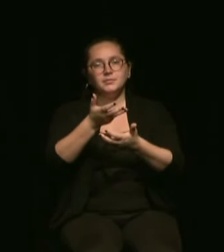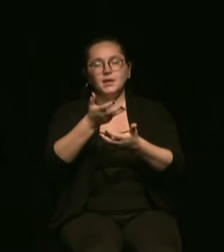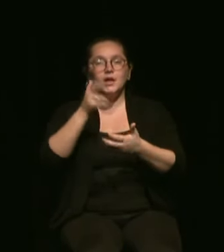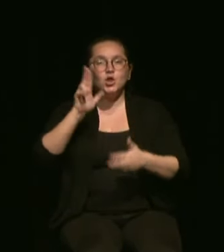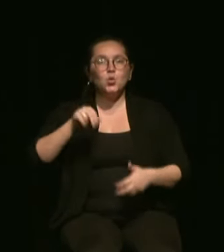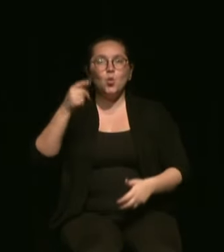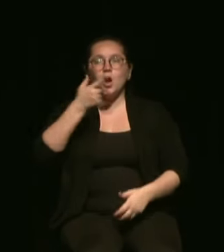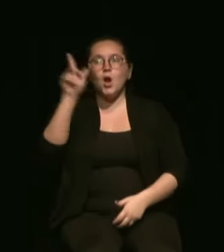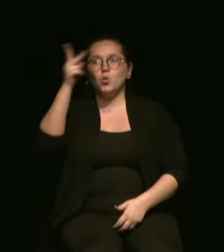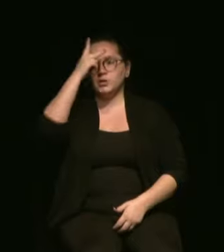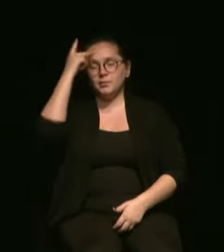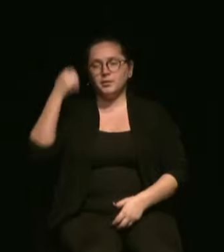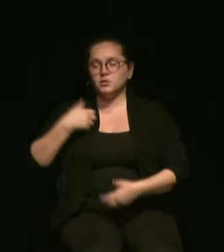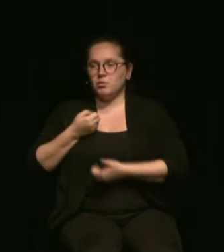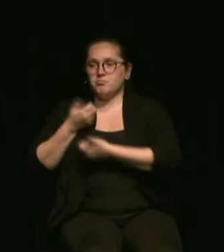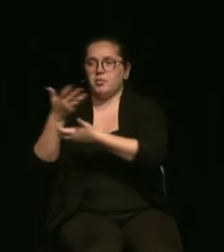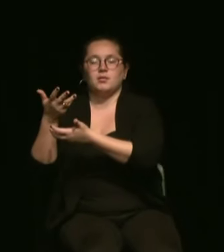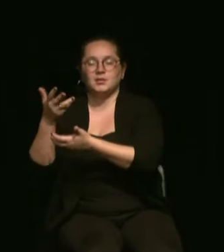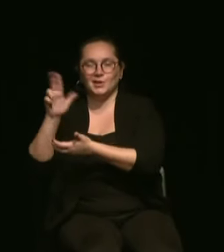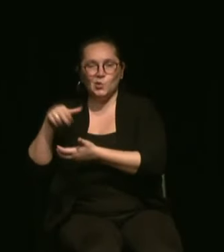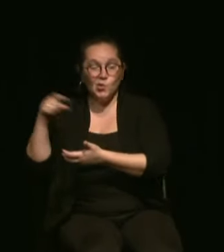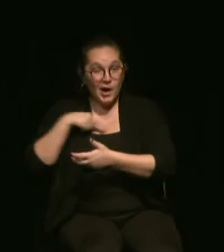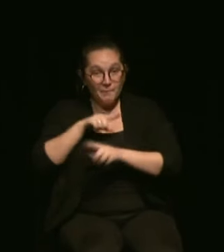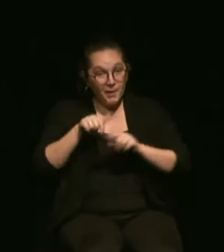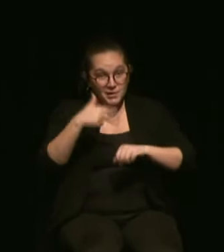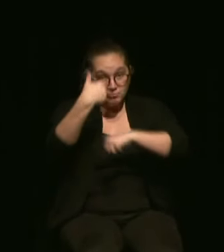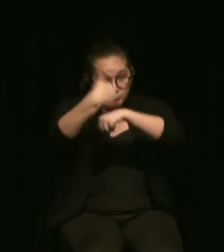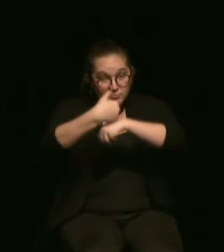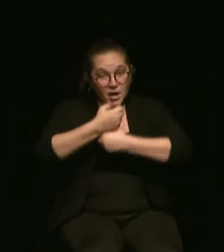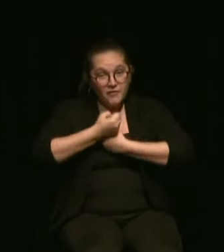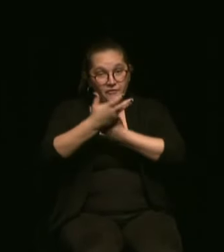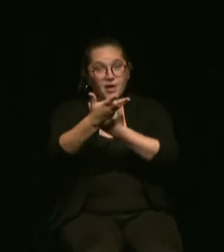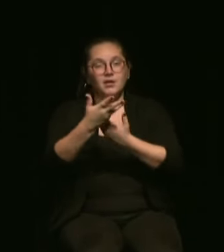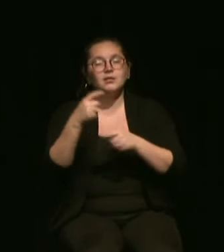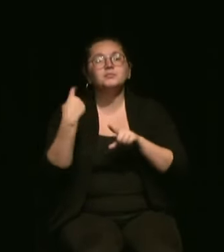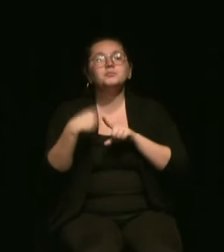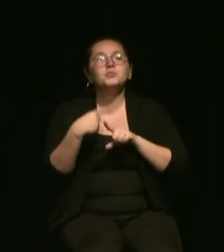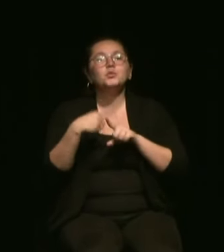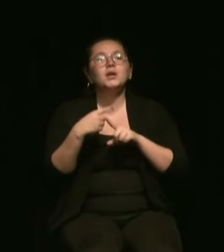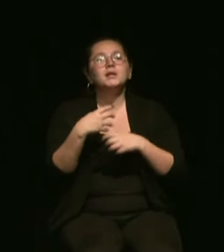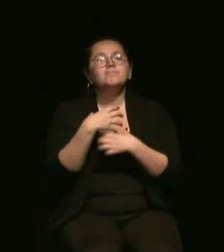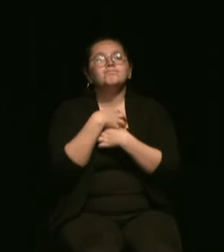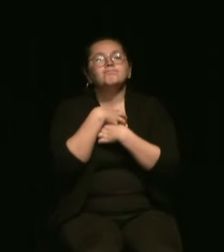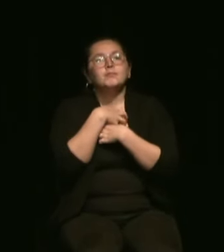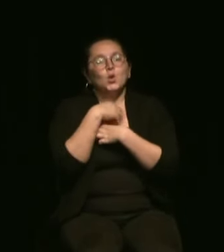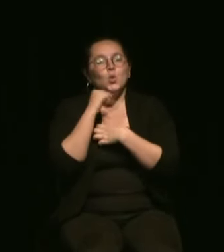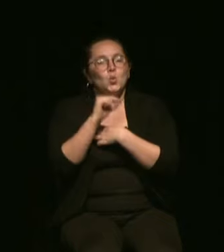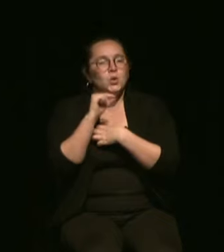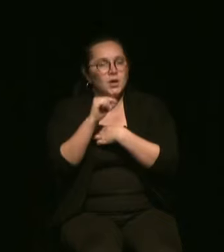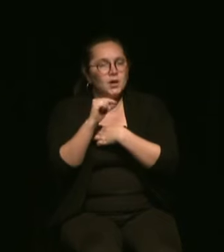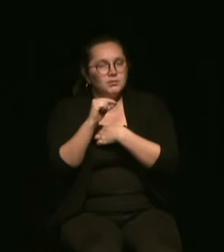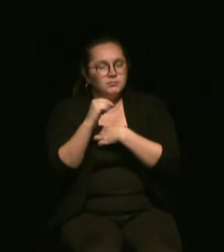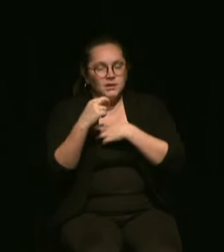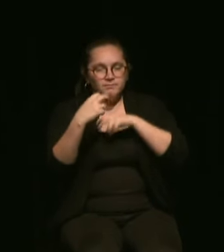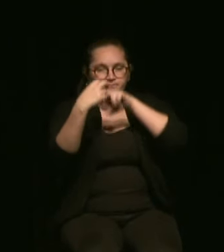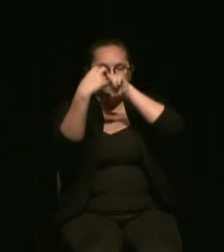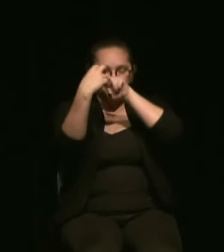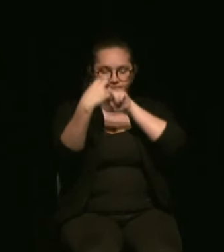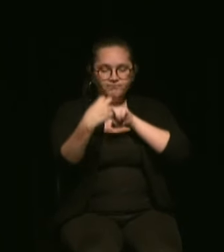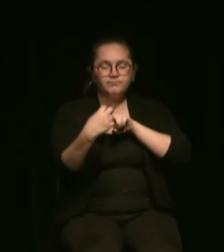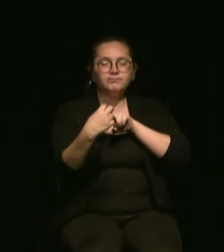jamais falou para outro desconhecido, porque sente que tem diante de si uma pessoa